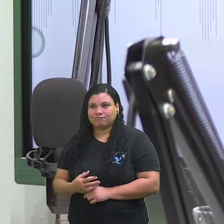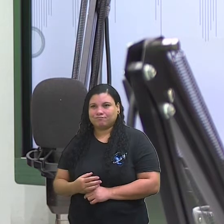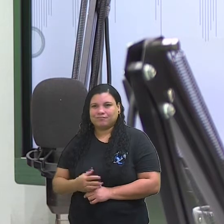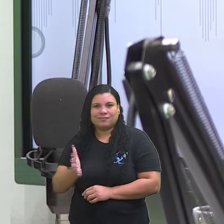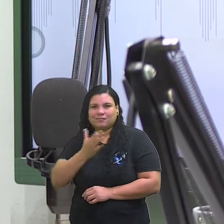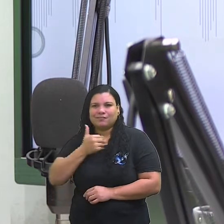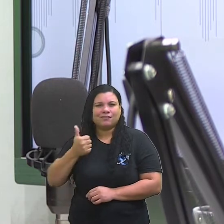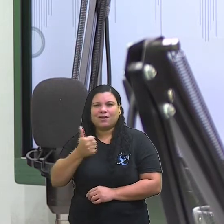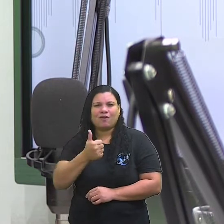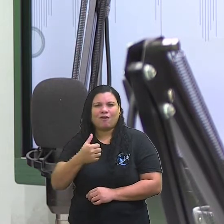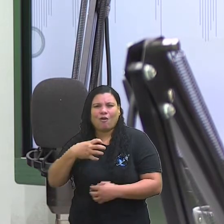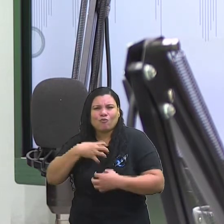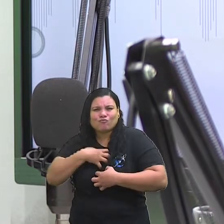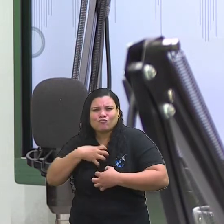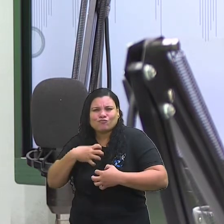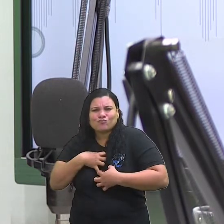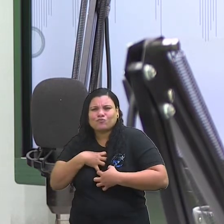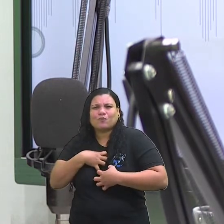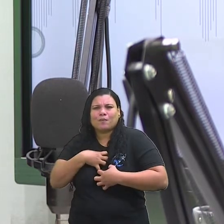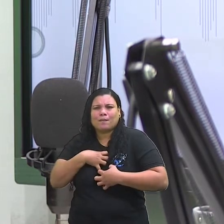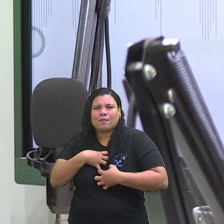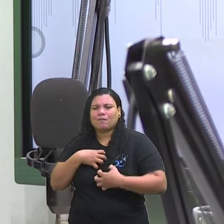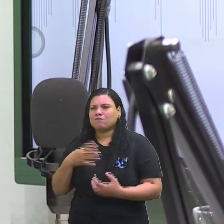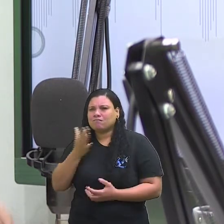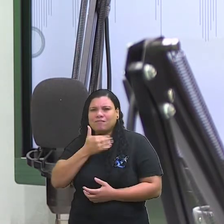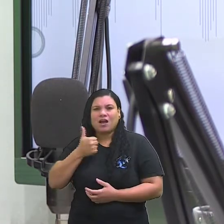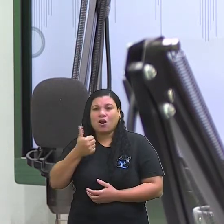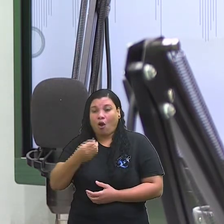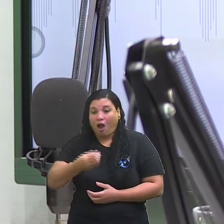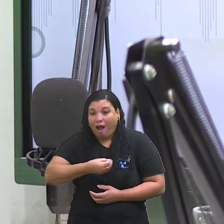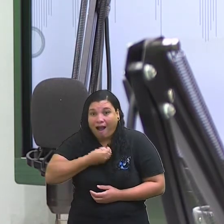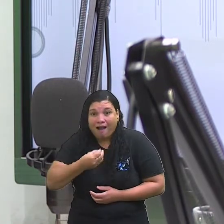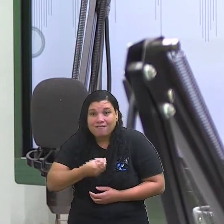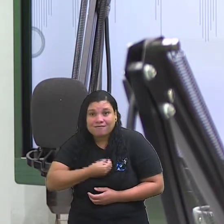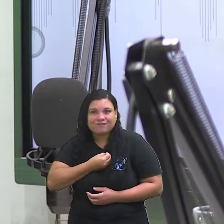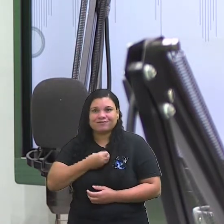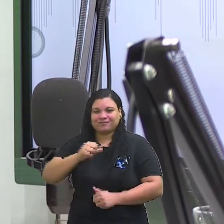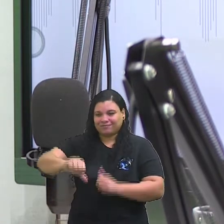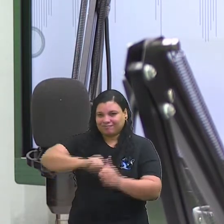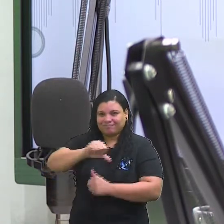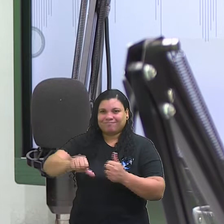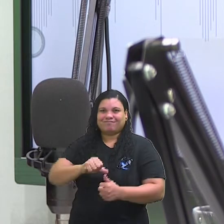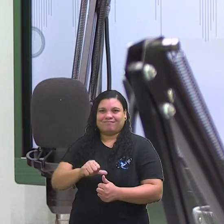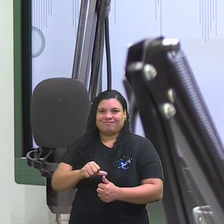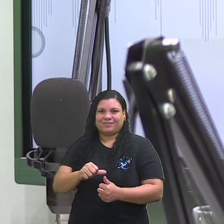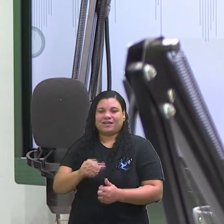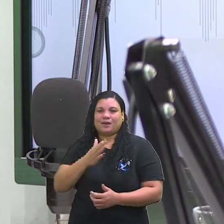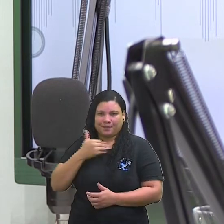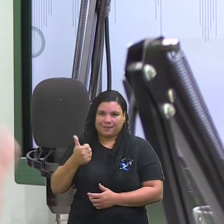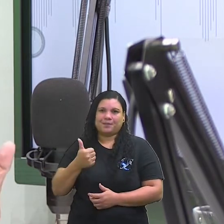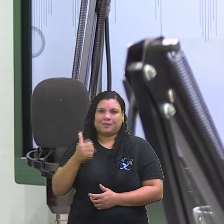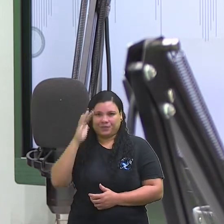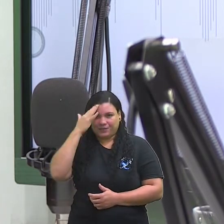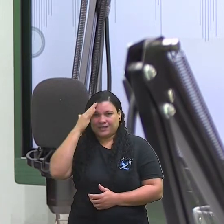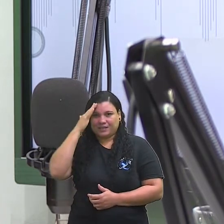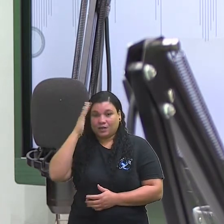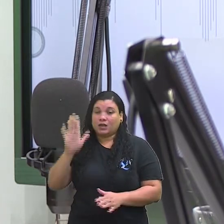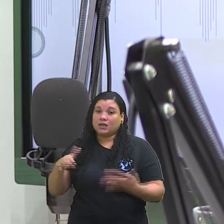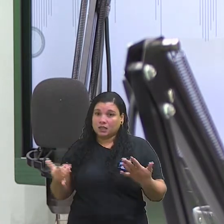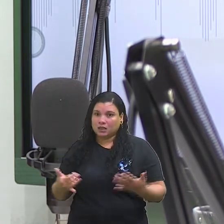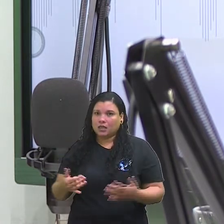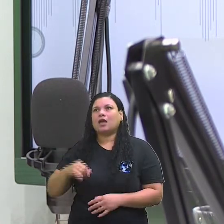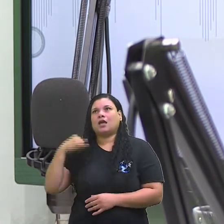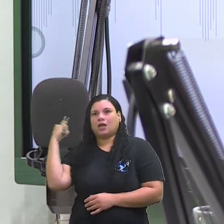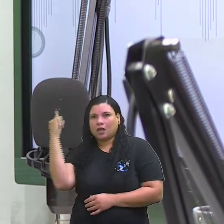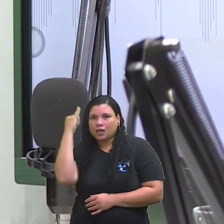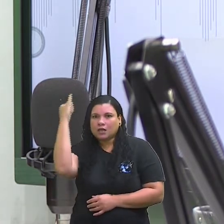compensa muito, e muito, e muito mesmo, aquilo que eu perdi. Por isso, o perdão é de fundamental importância